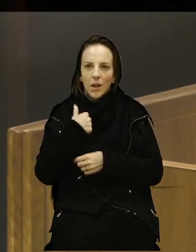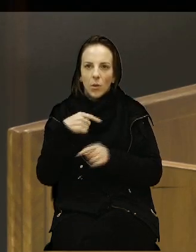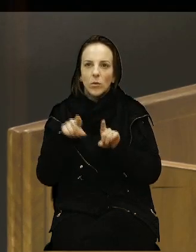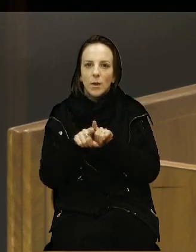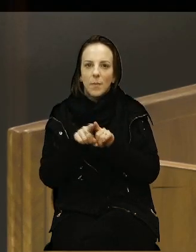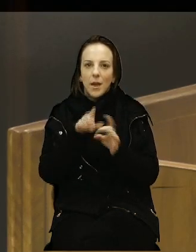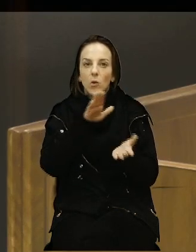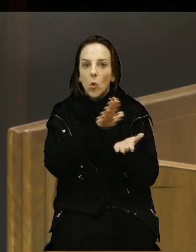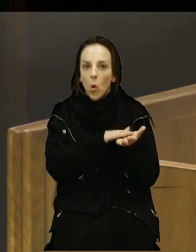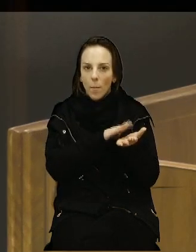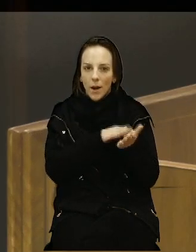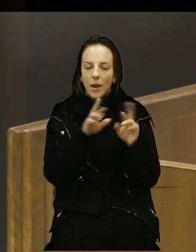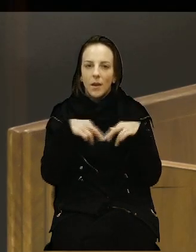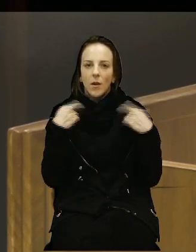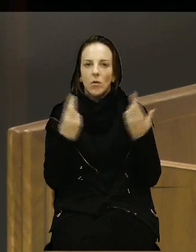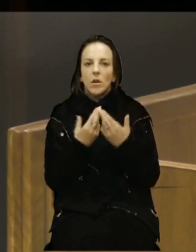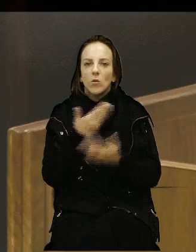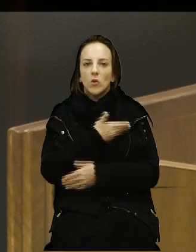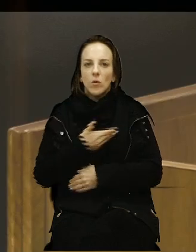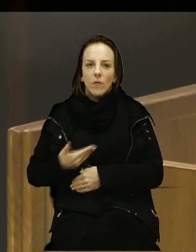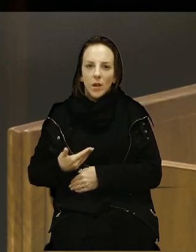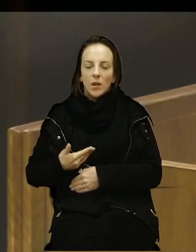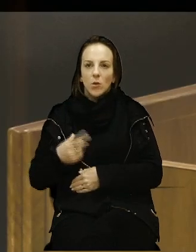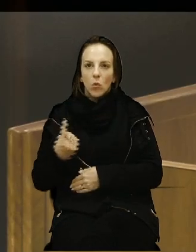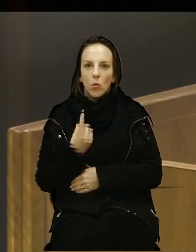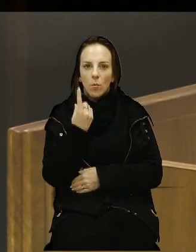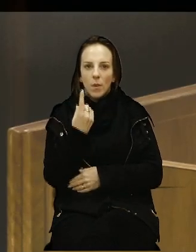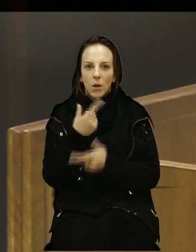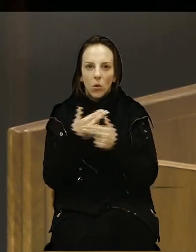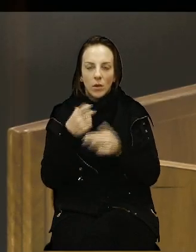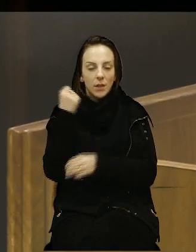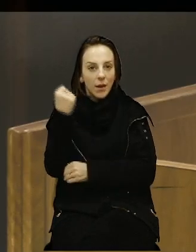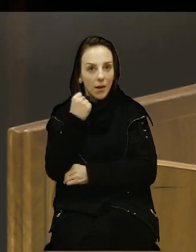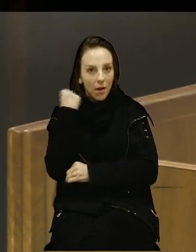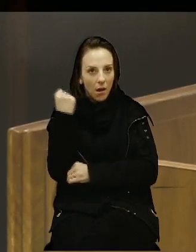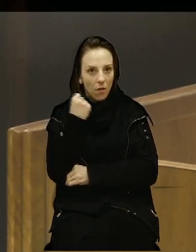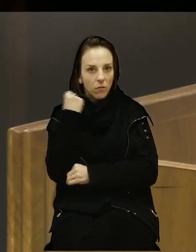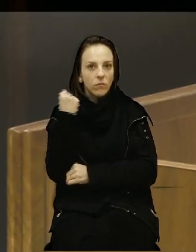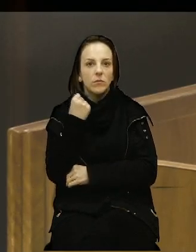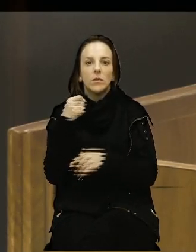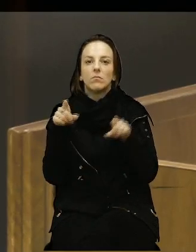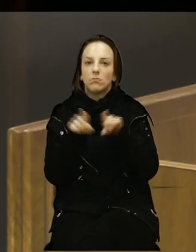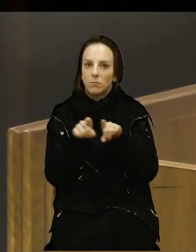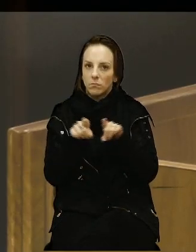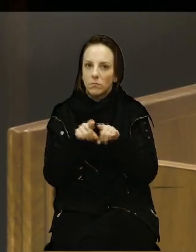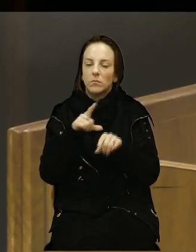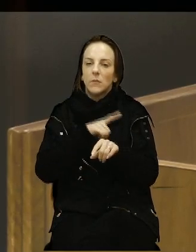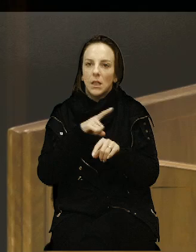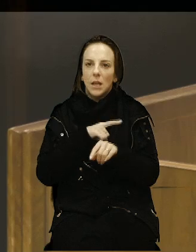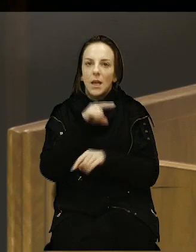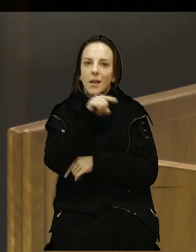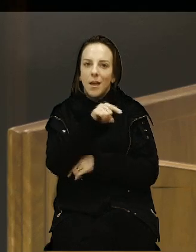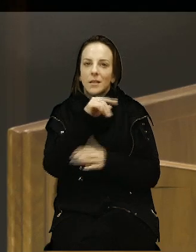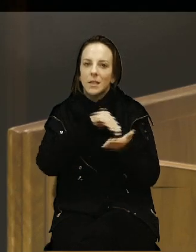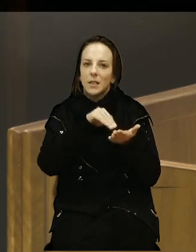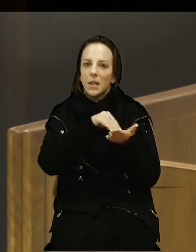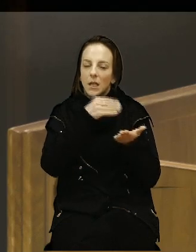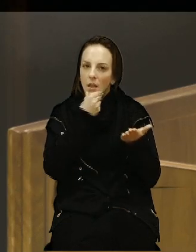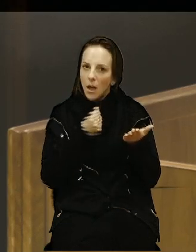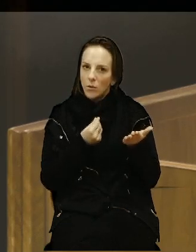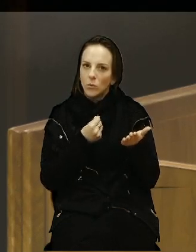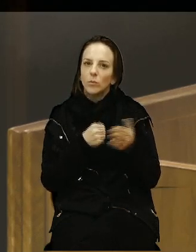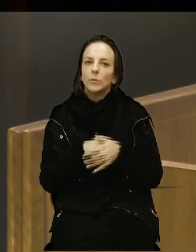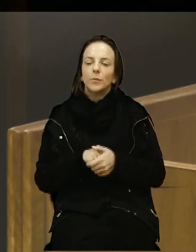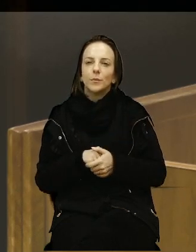governo, que um fato grave, que também envolve este secretário,